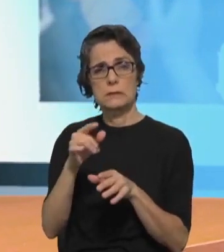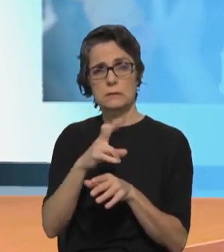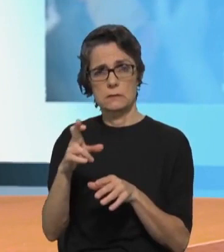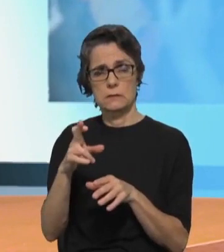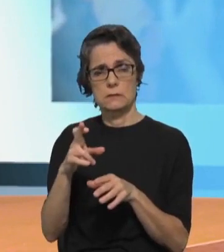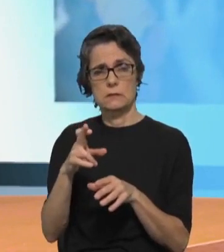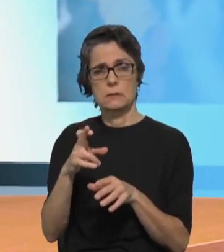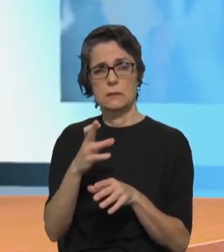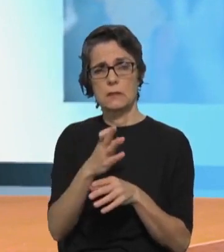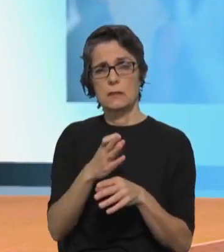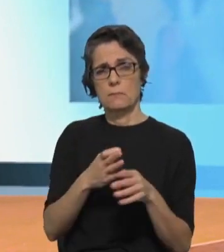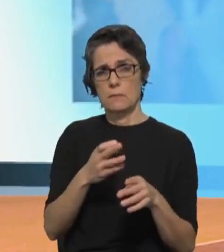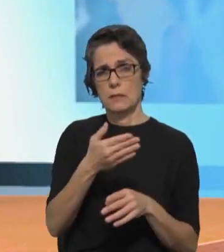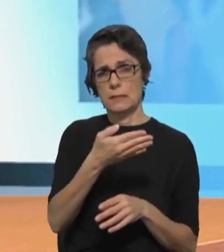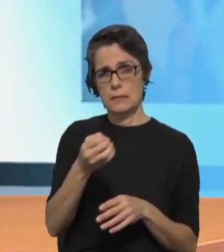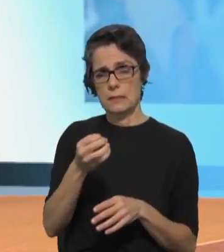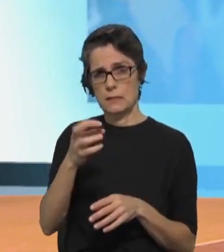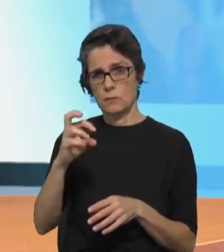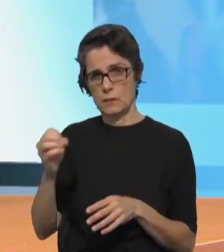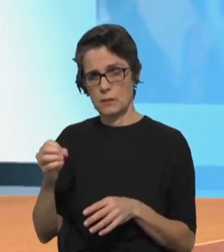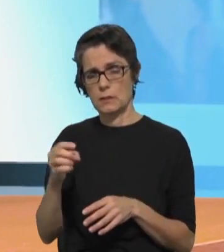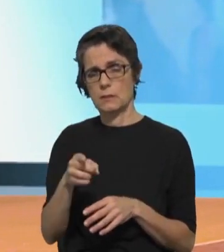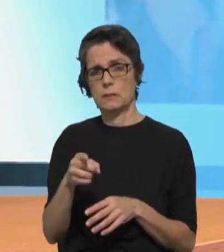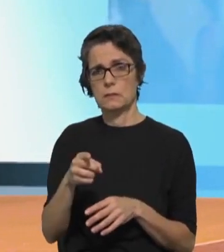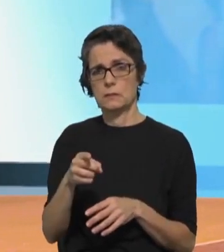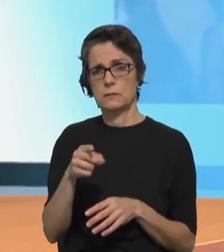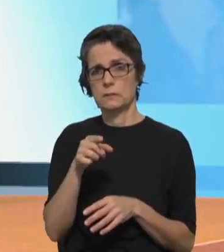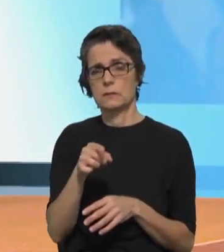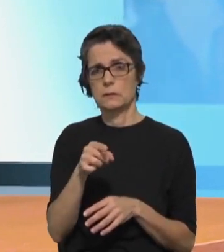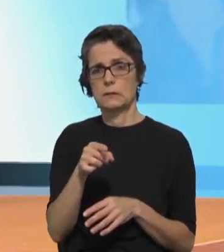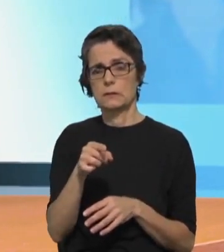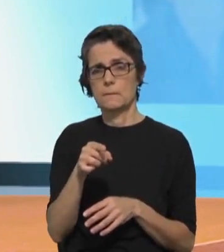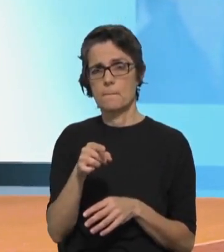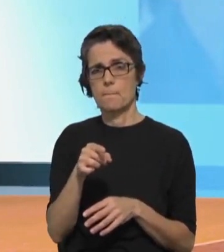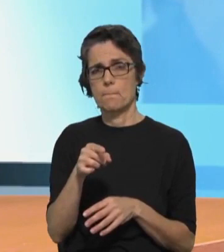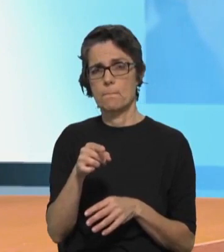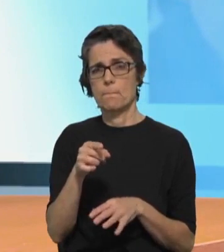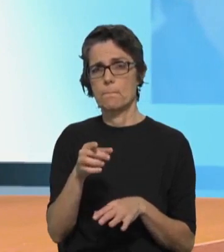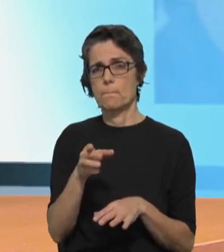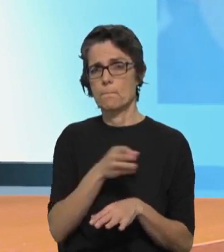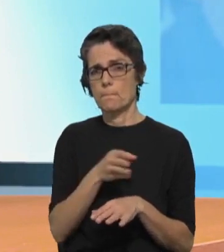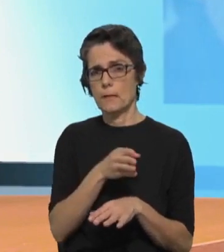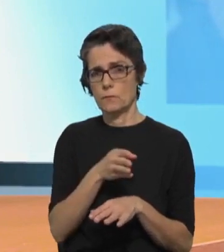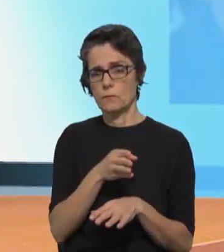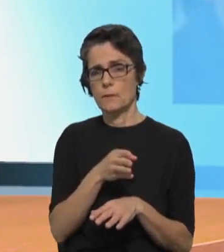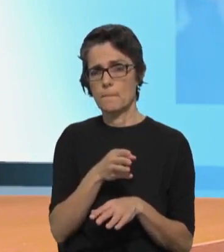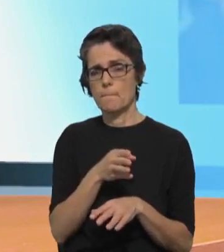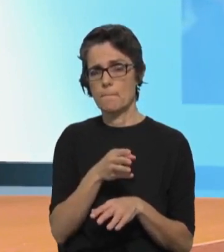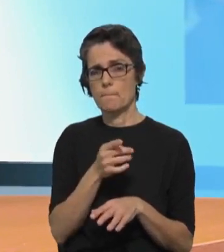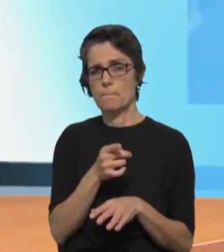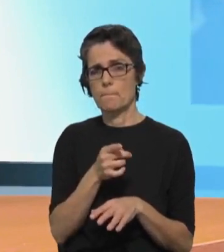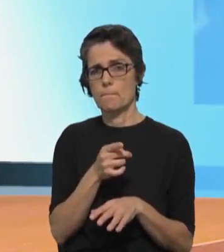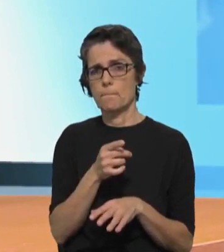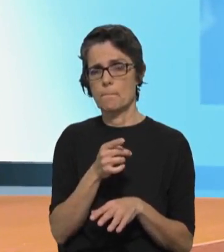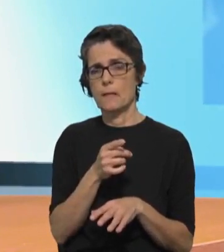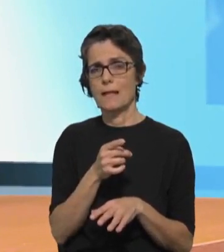dos anos 70 e anos 80, aquilo que talvez na altura até possa ter causado alguma surpresa é que, efetivamente,